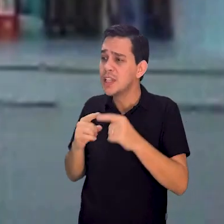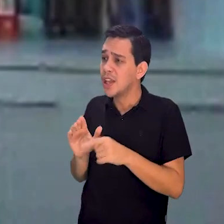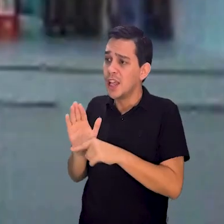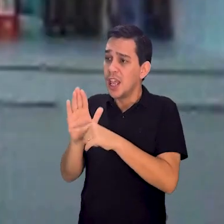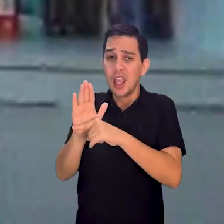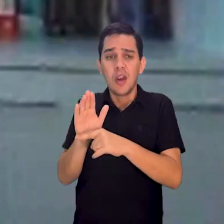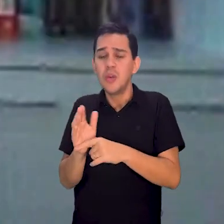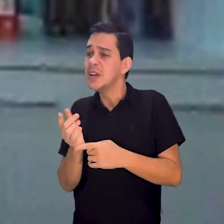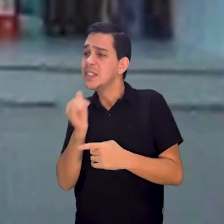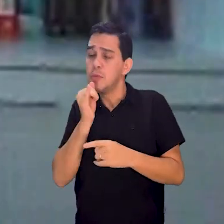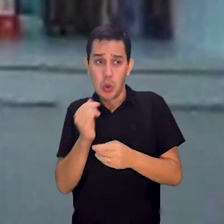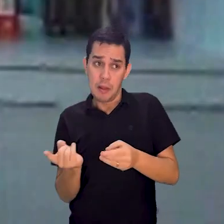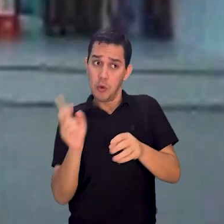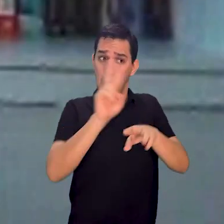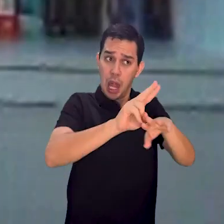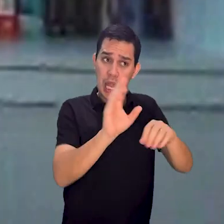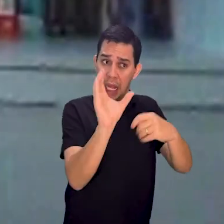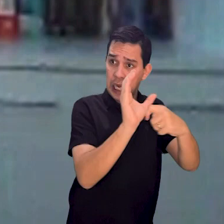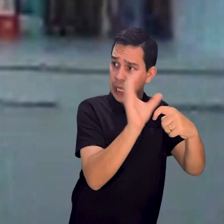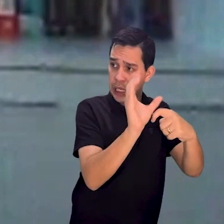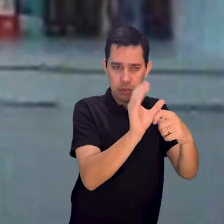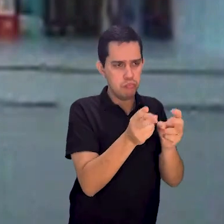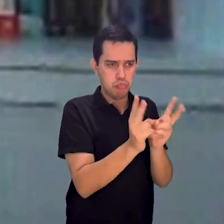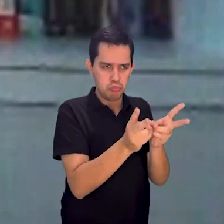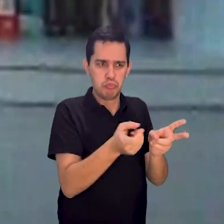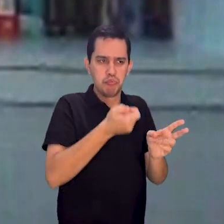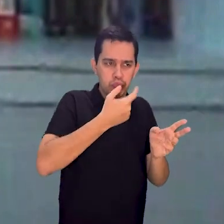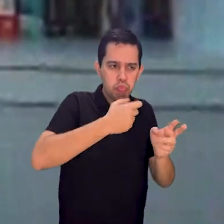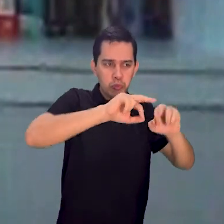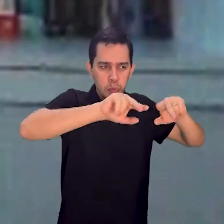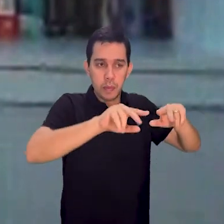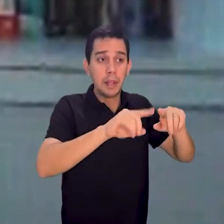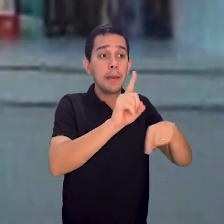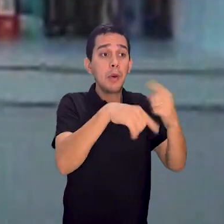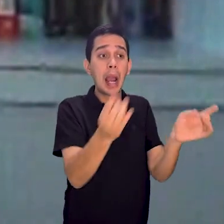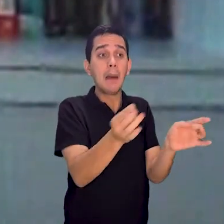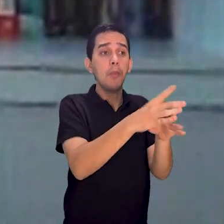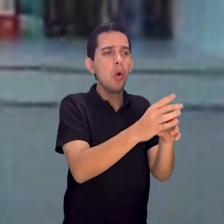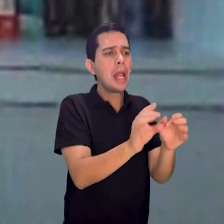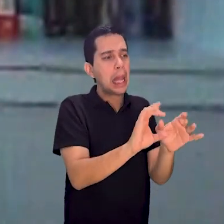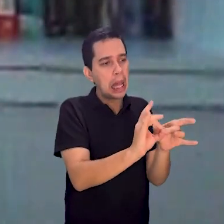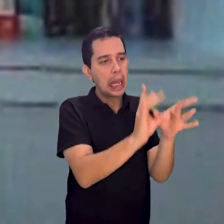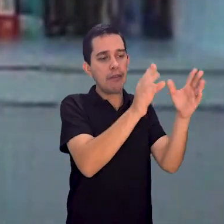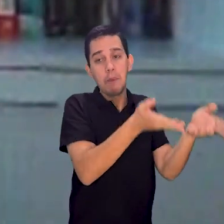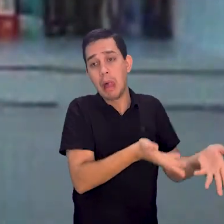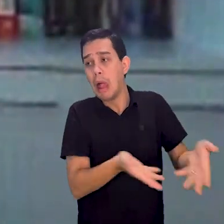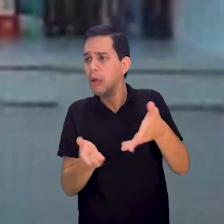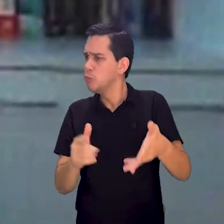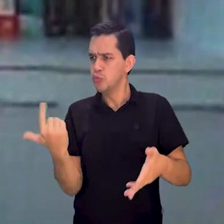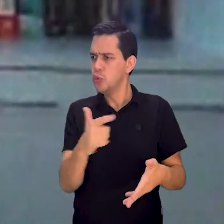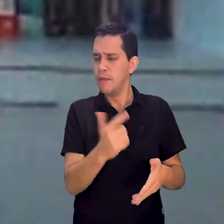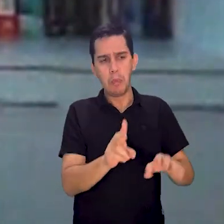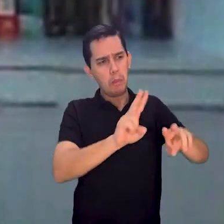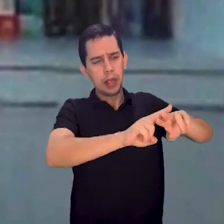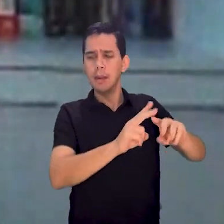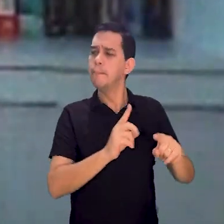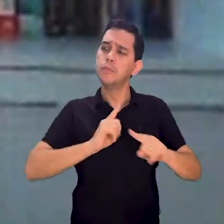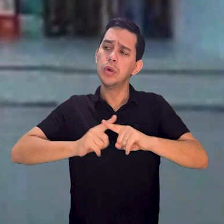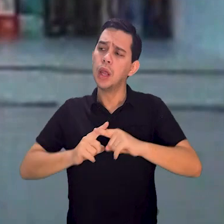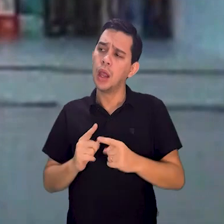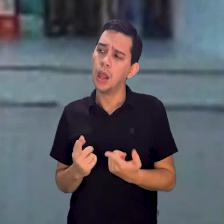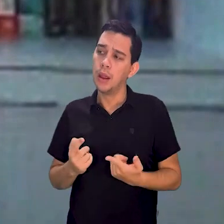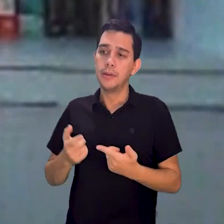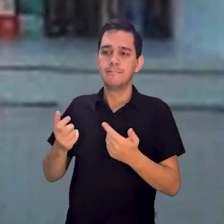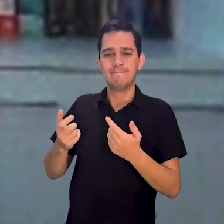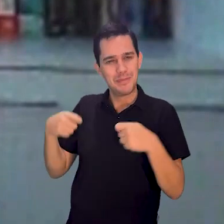ter providenciado a saída dele depois, não ter preparado a sua alta para que ele pudesse voltar. A gente precisa ter,